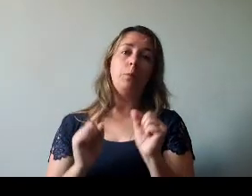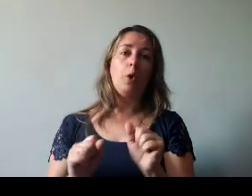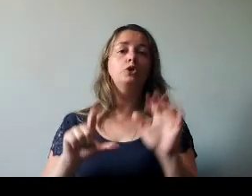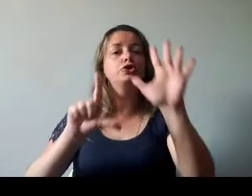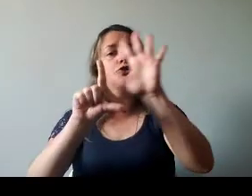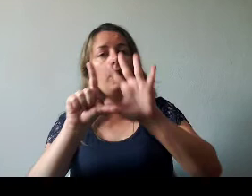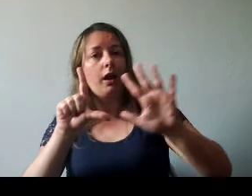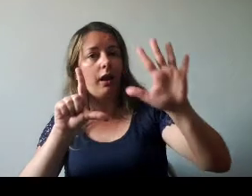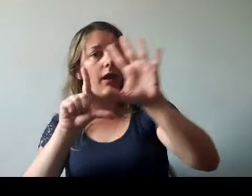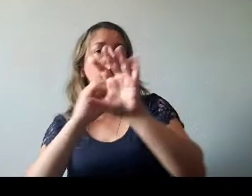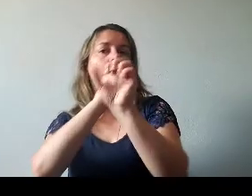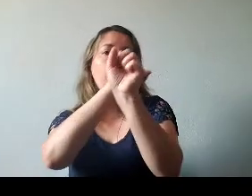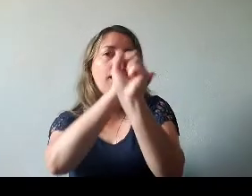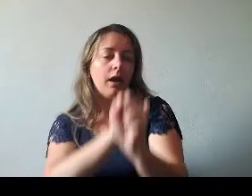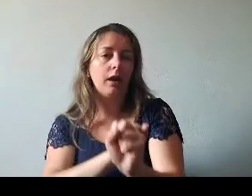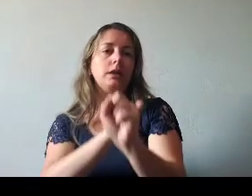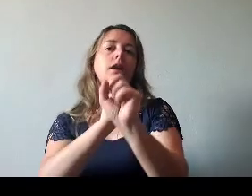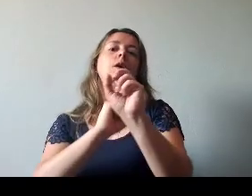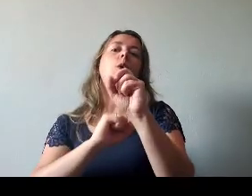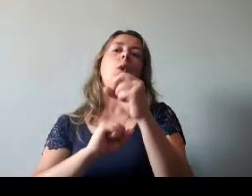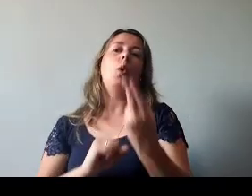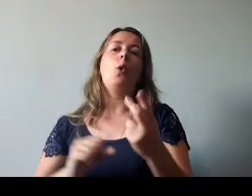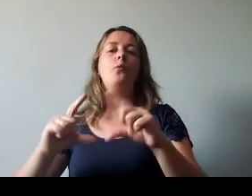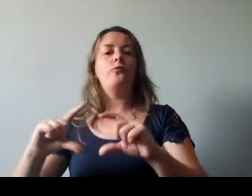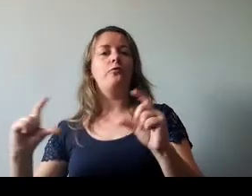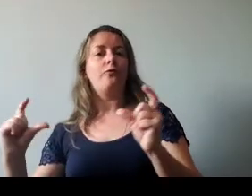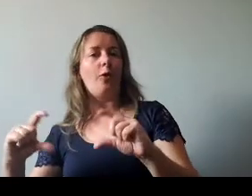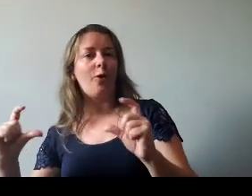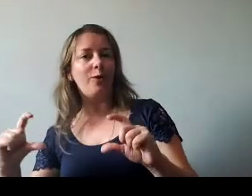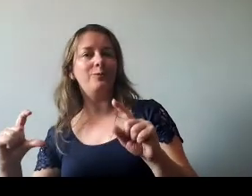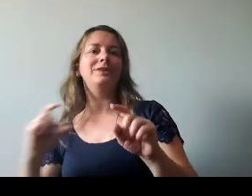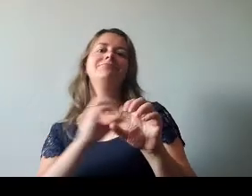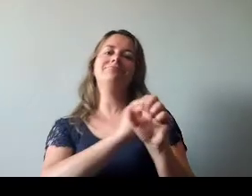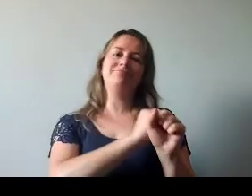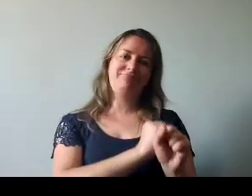ou pela fórmula. Qualquer jeito que você fizer dá certo.